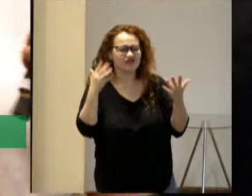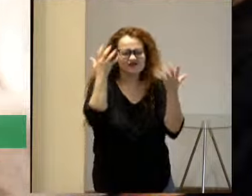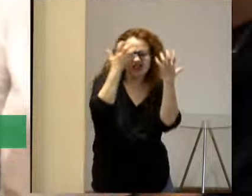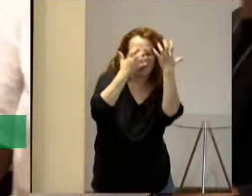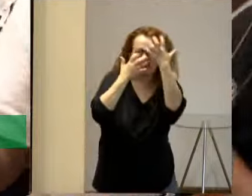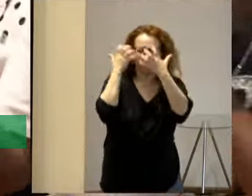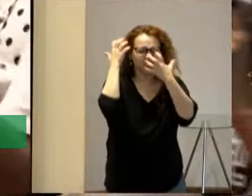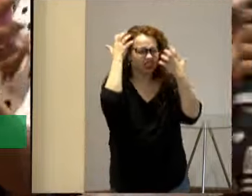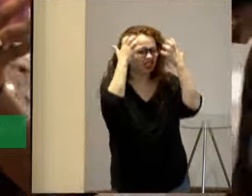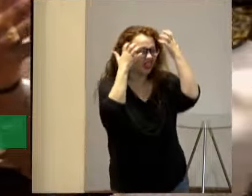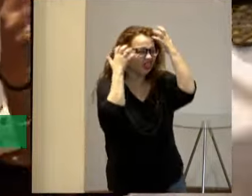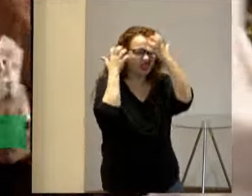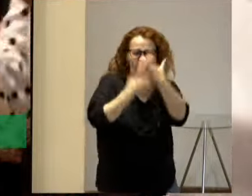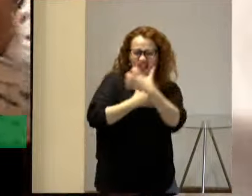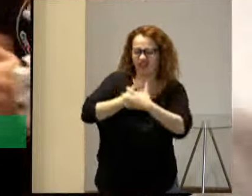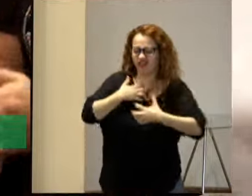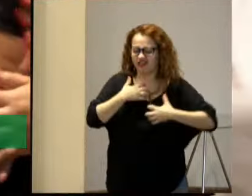sossego.